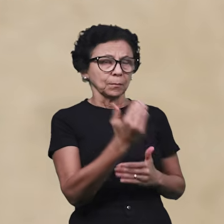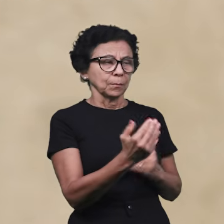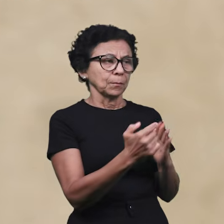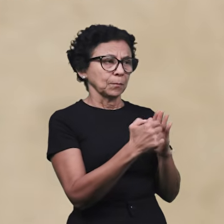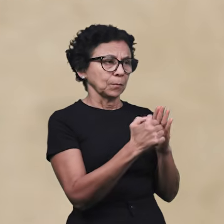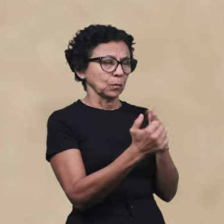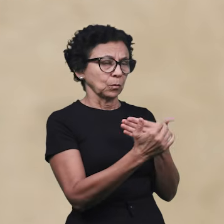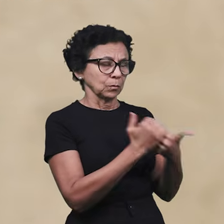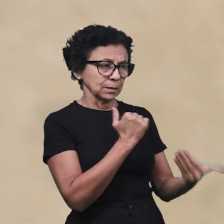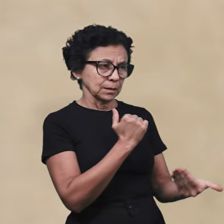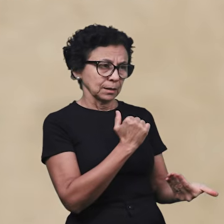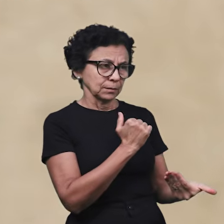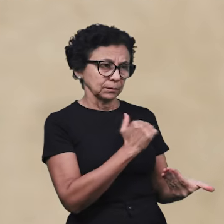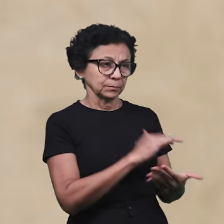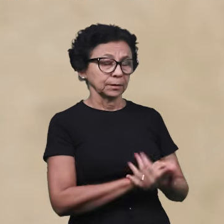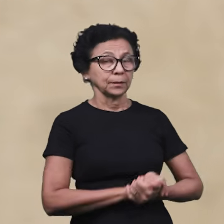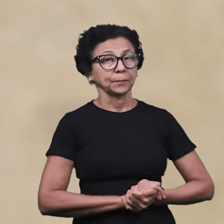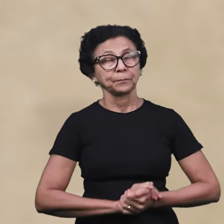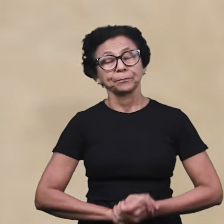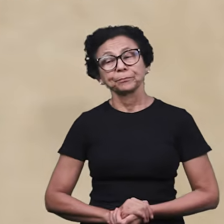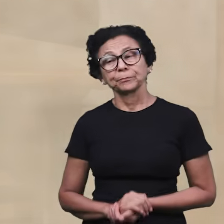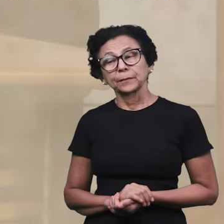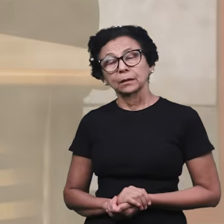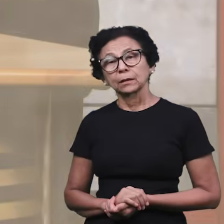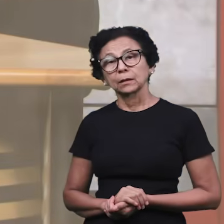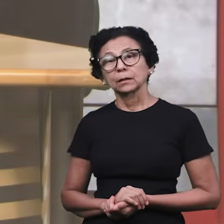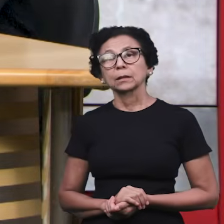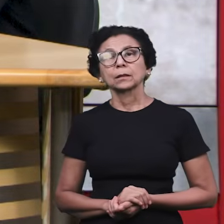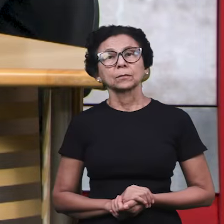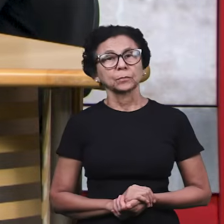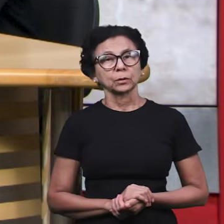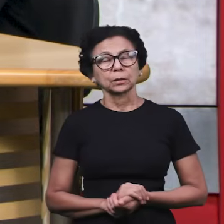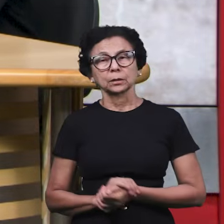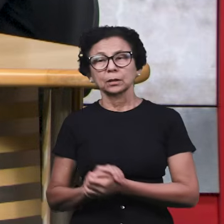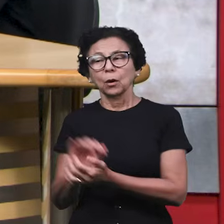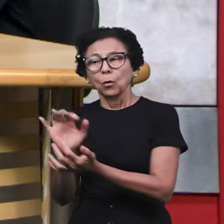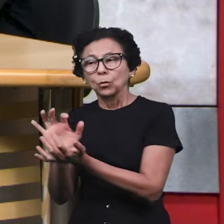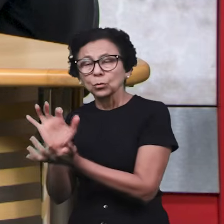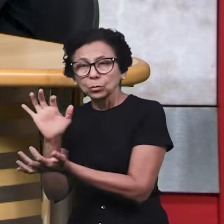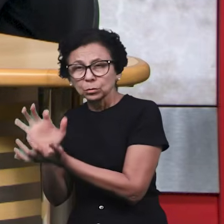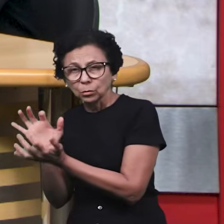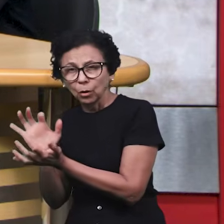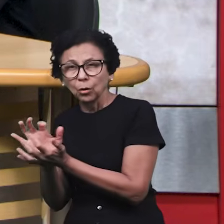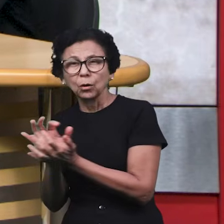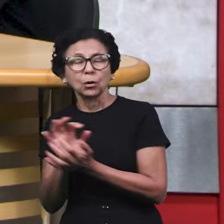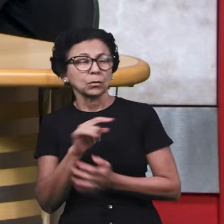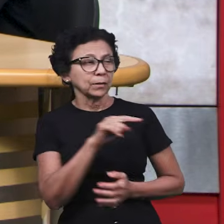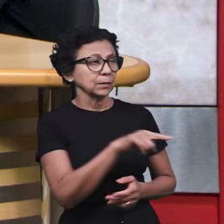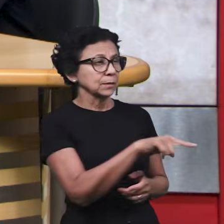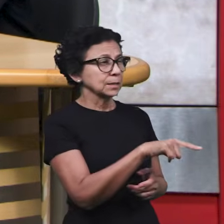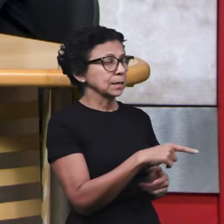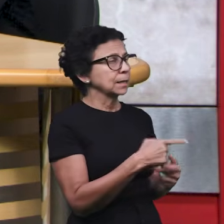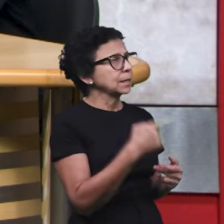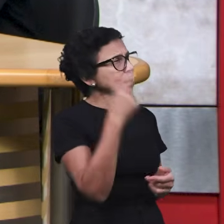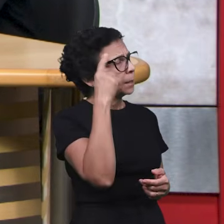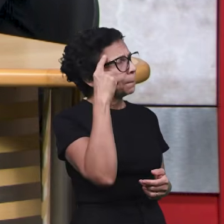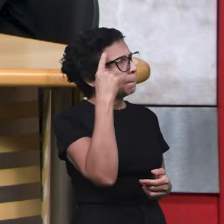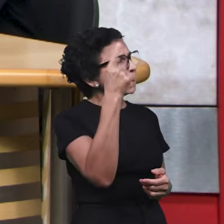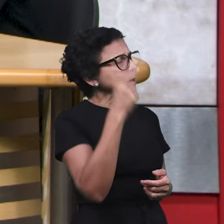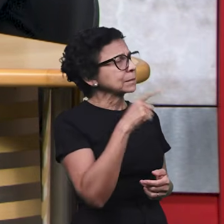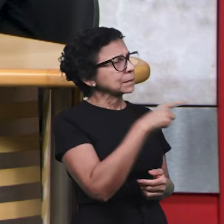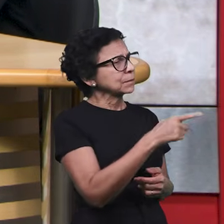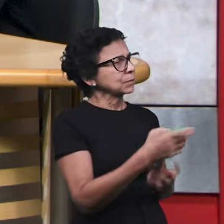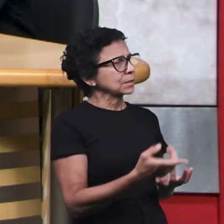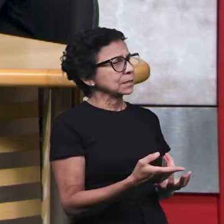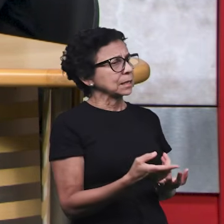no lugar deles. Tantos anos já vivendo aquela situação. Tantos anos já Salomão pagando construiu impostos, todo o templo. Coloca-se no lugar deles.